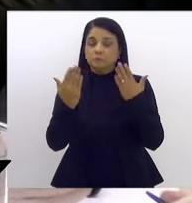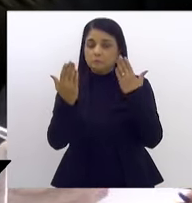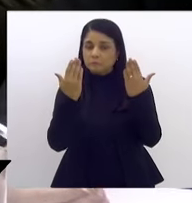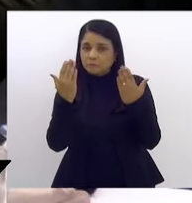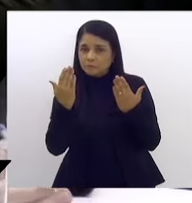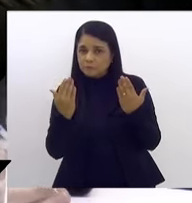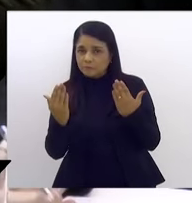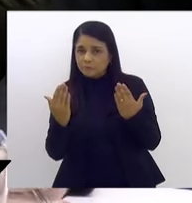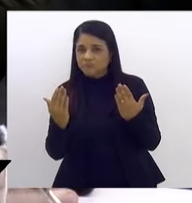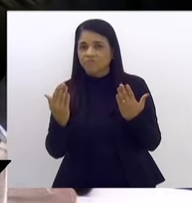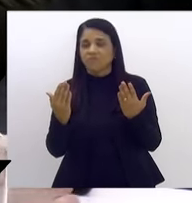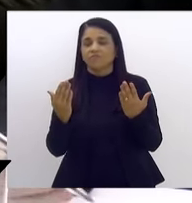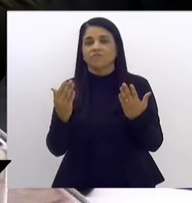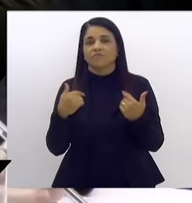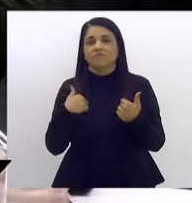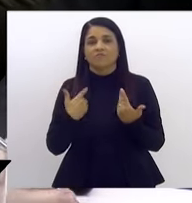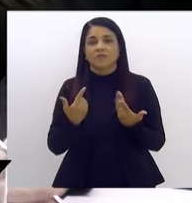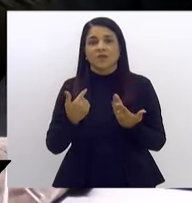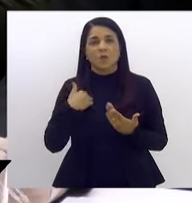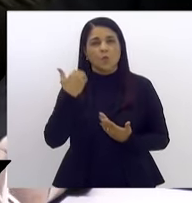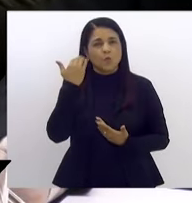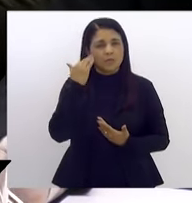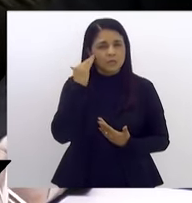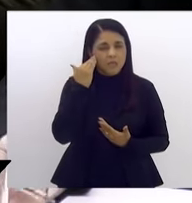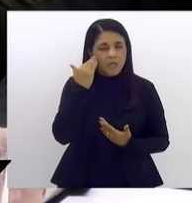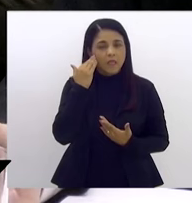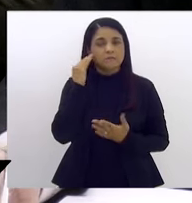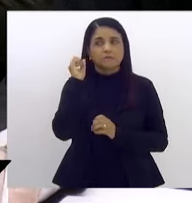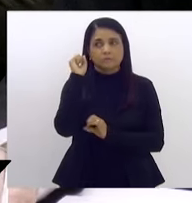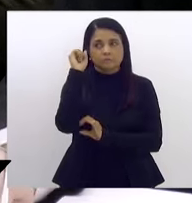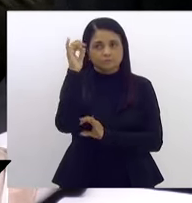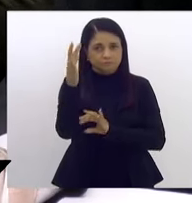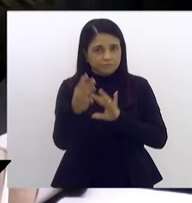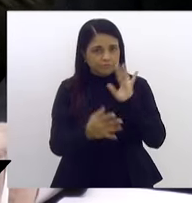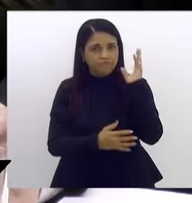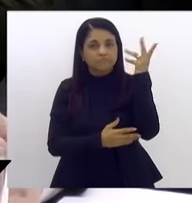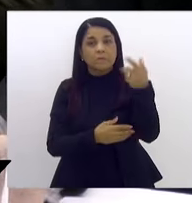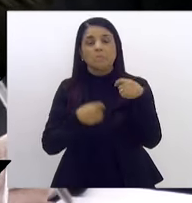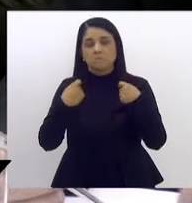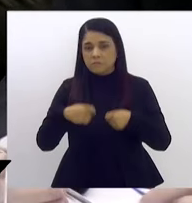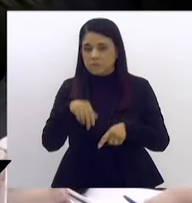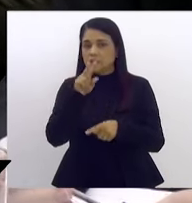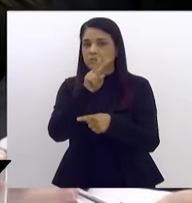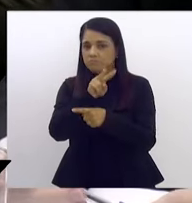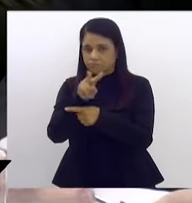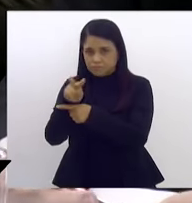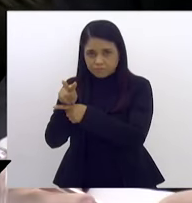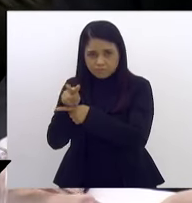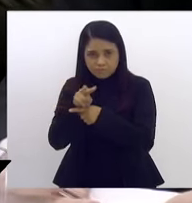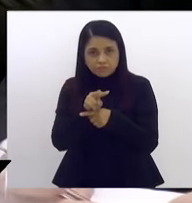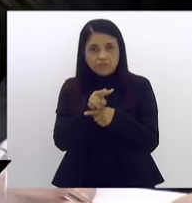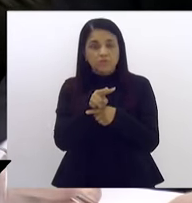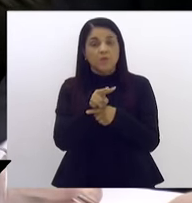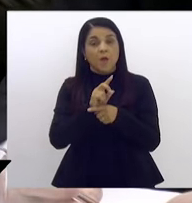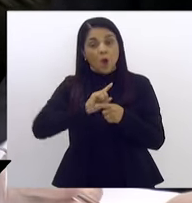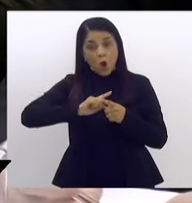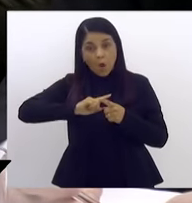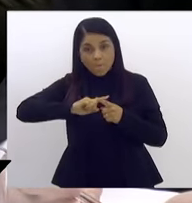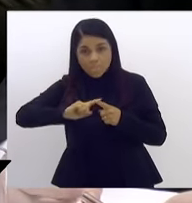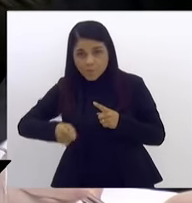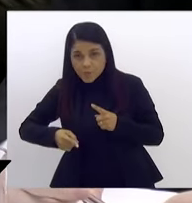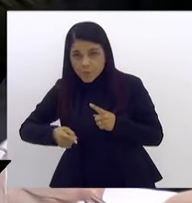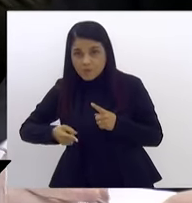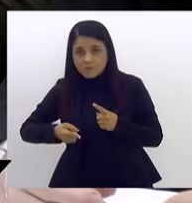razoabilidade eu entendo que as questões ambientais devam ser preservadas mas com essa proibição